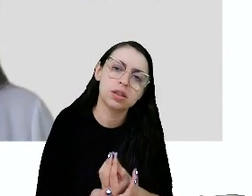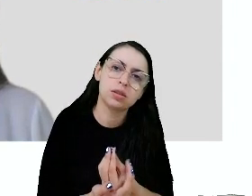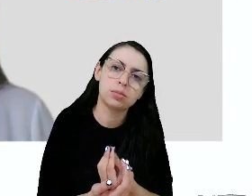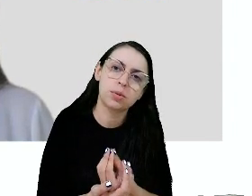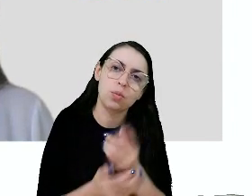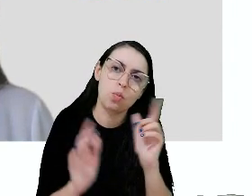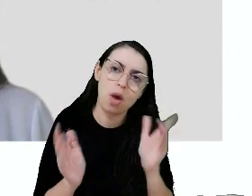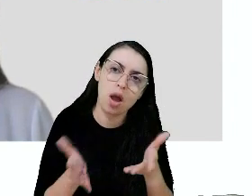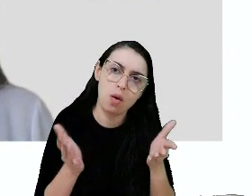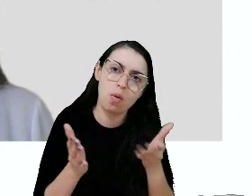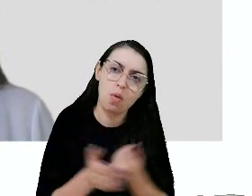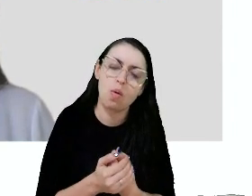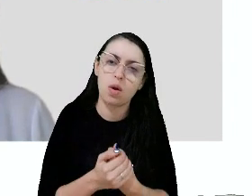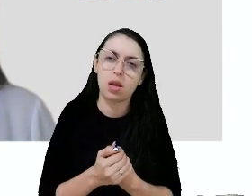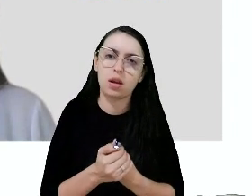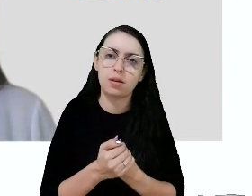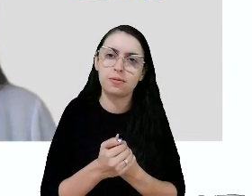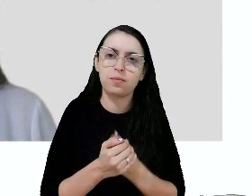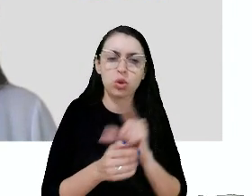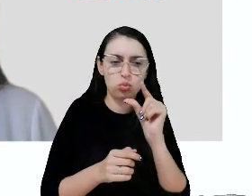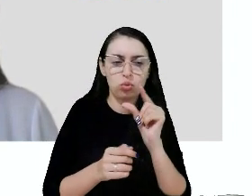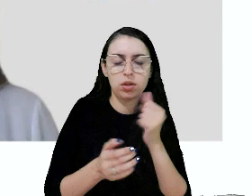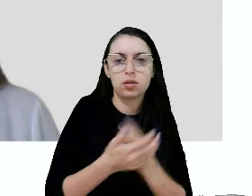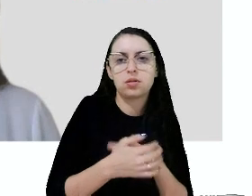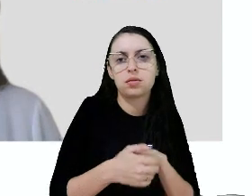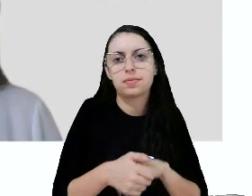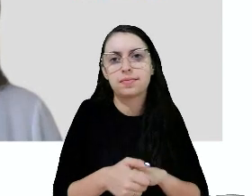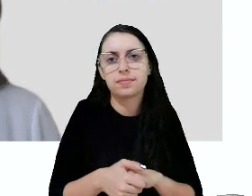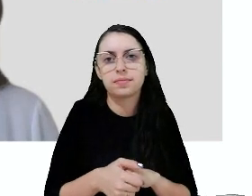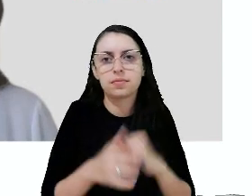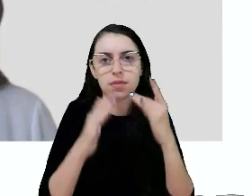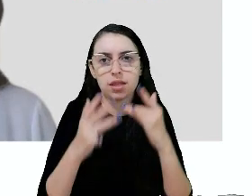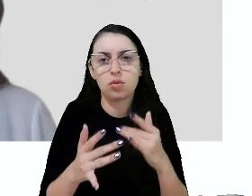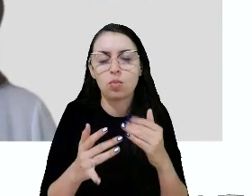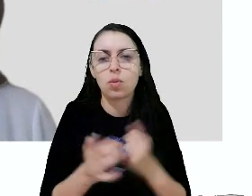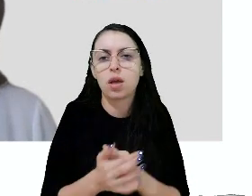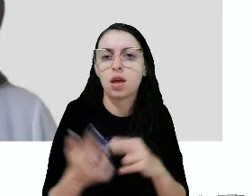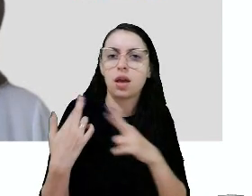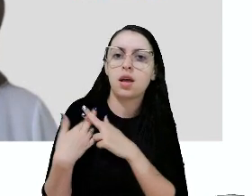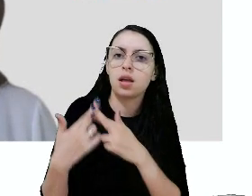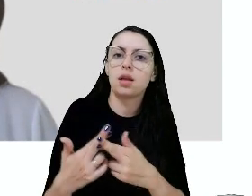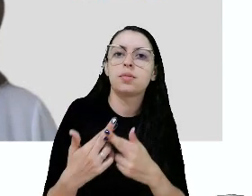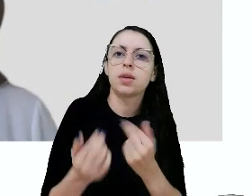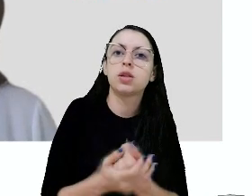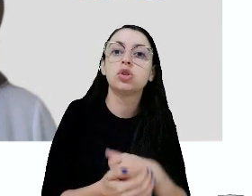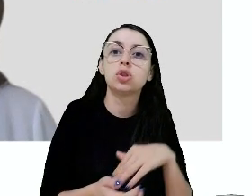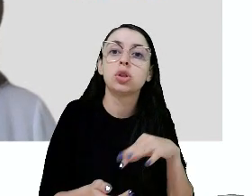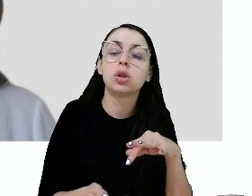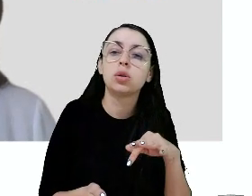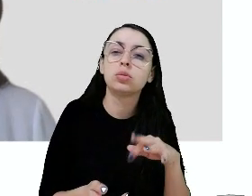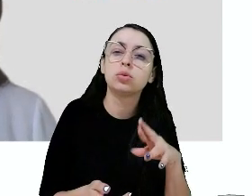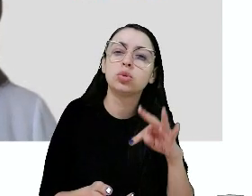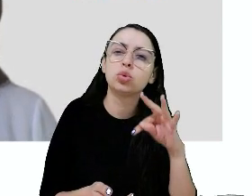recebeu agora a questão de um mês na casa dela, o representante do Conselho Tutelar,